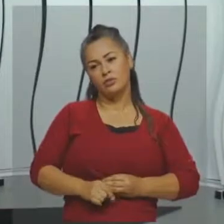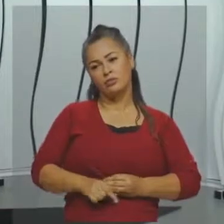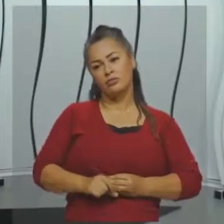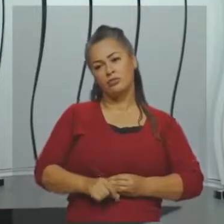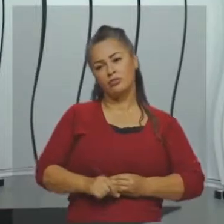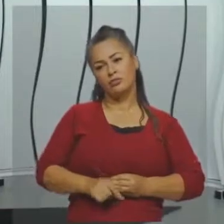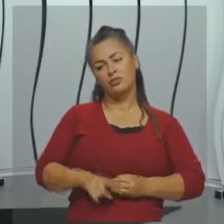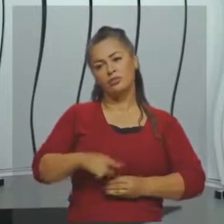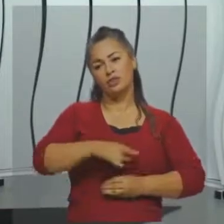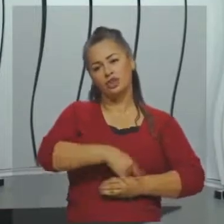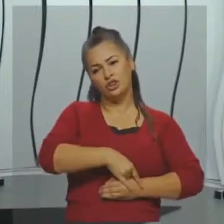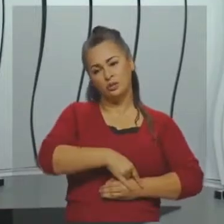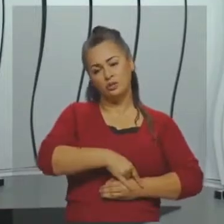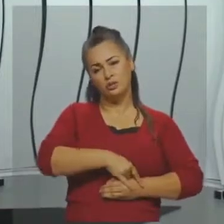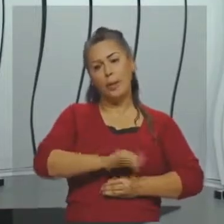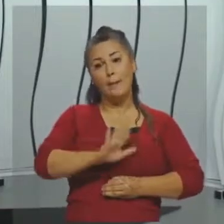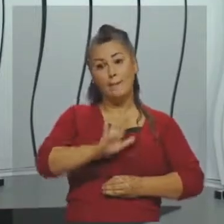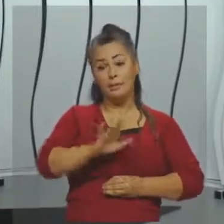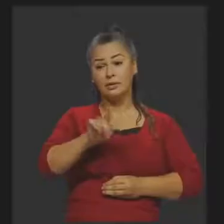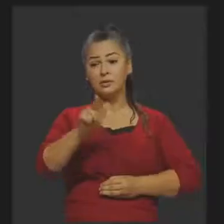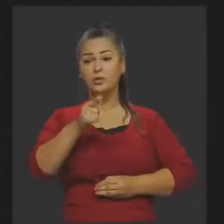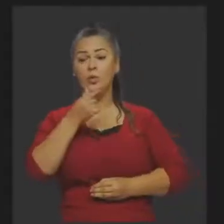substância tóxica. Agora, no homem,